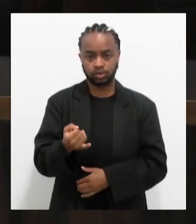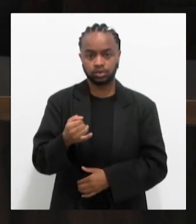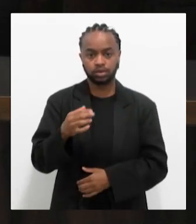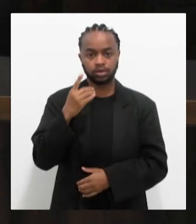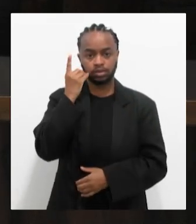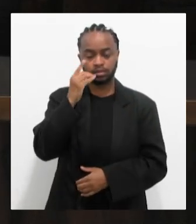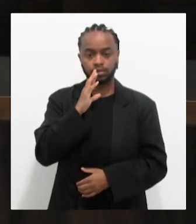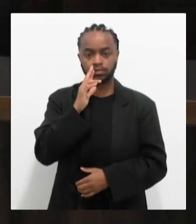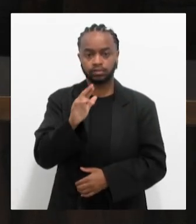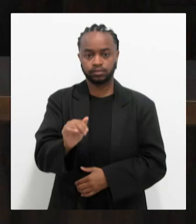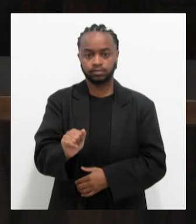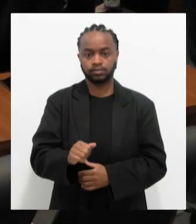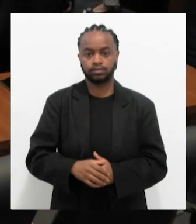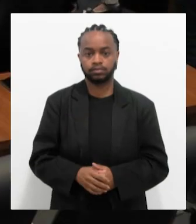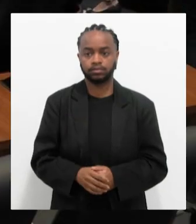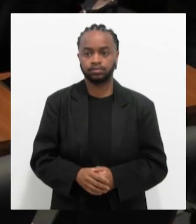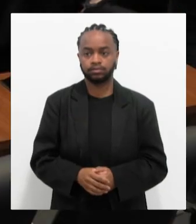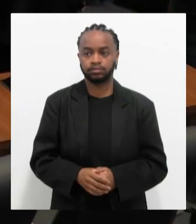Amorim.